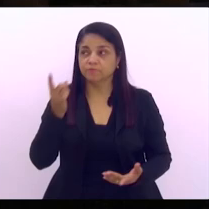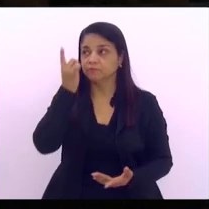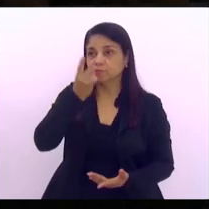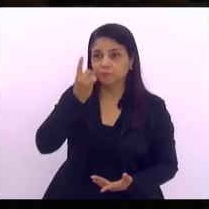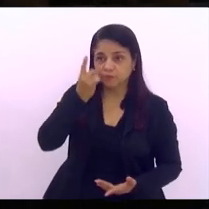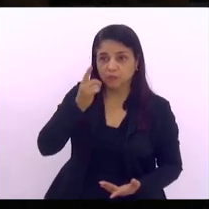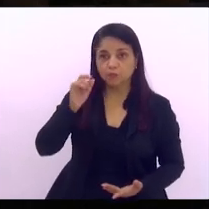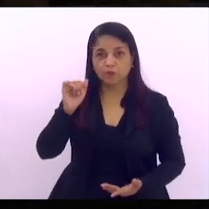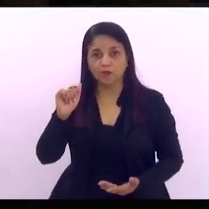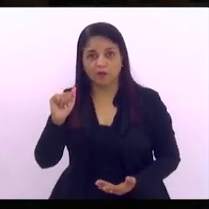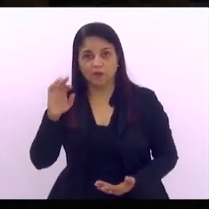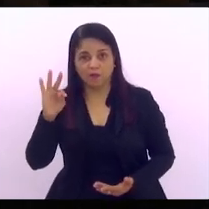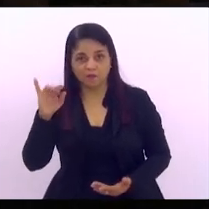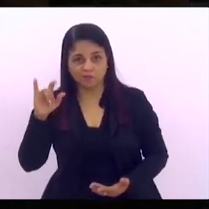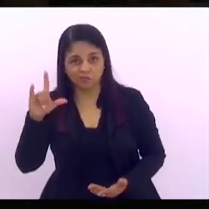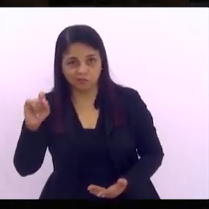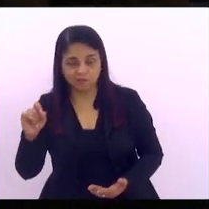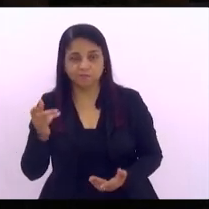Nunes,